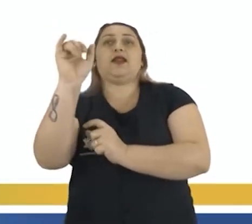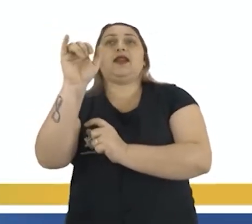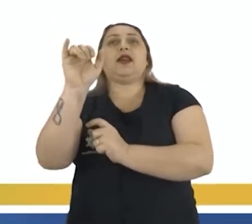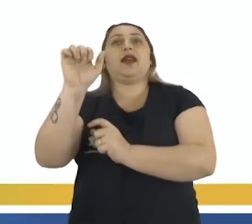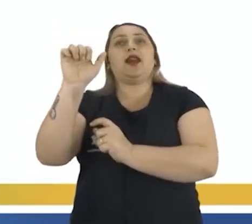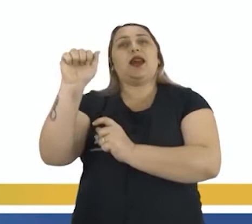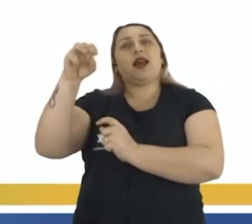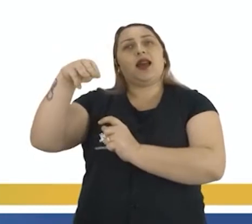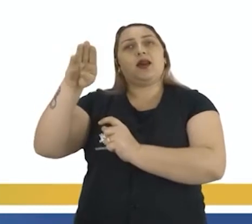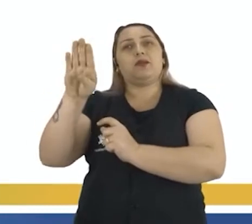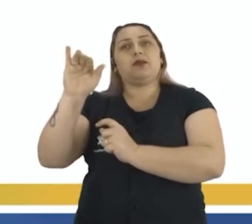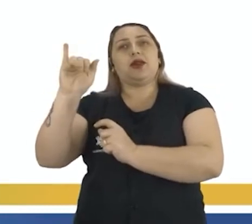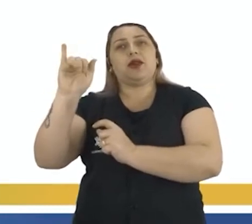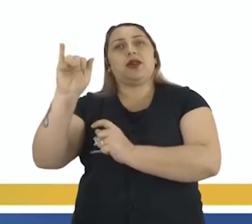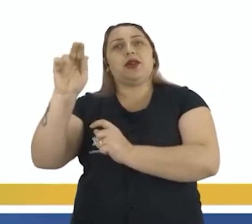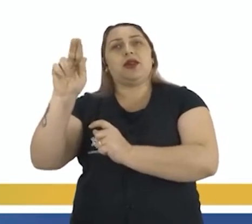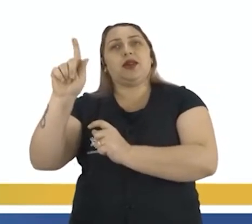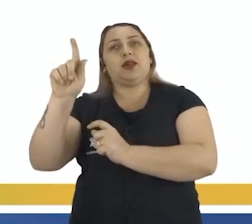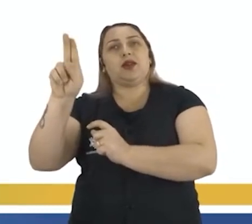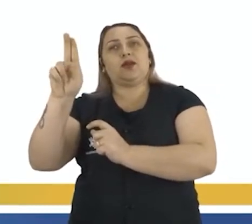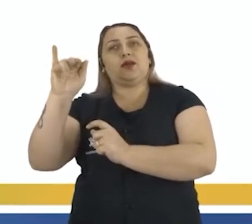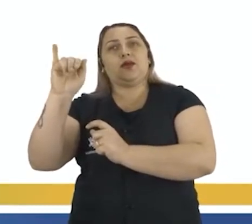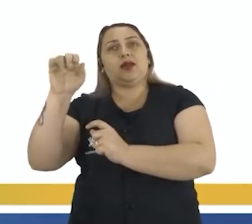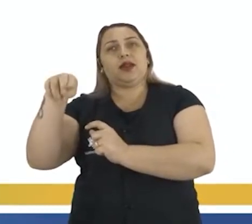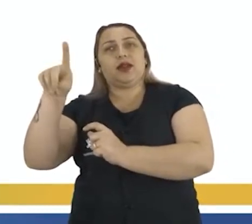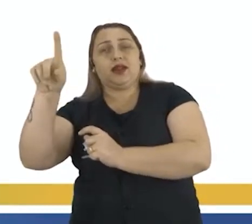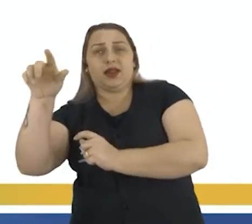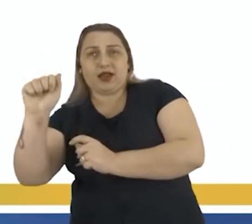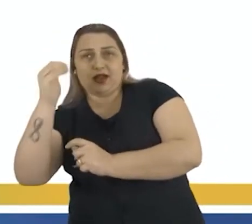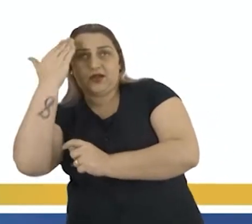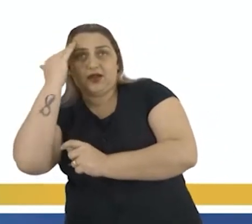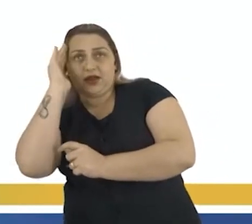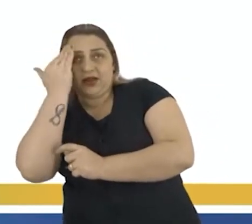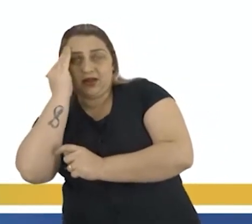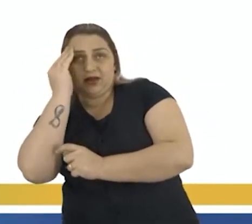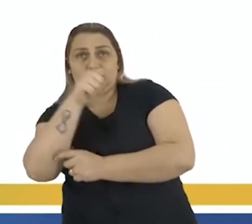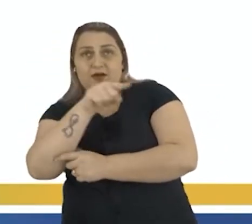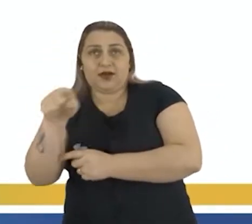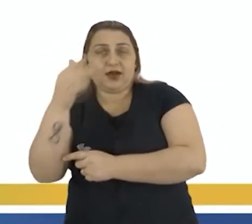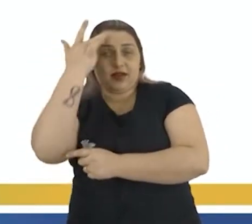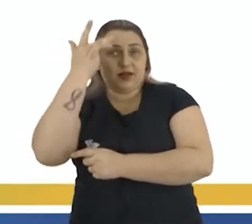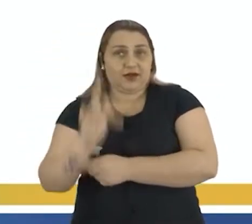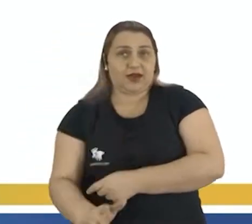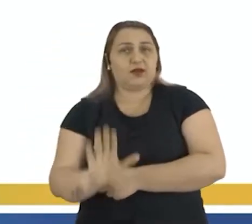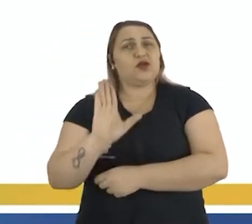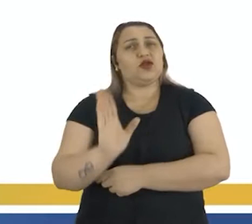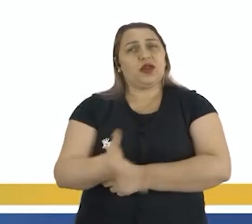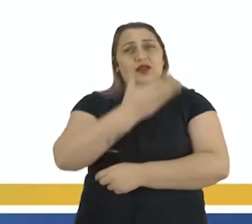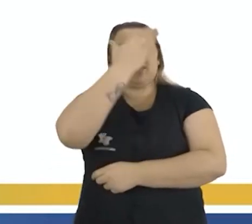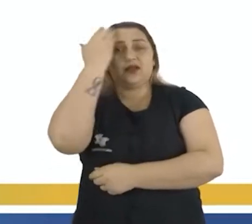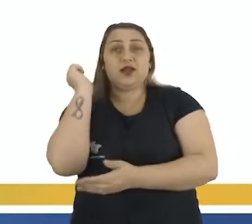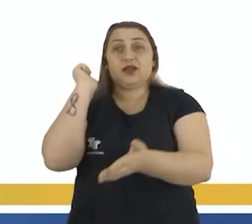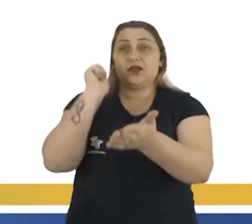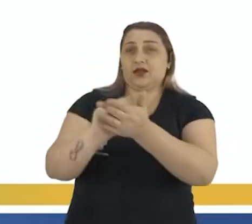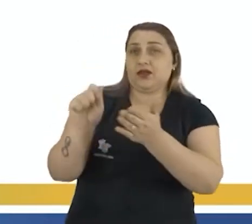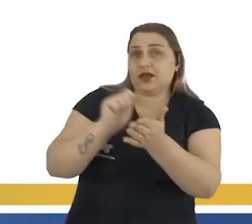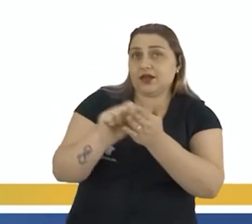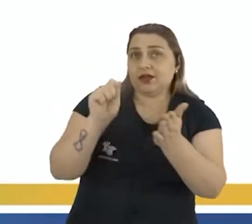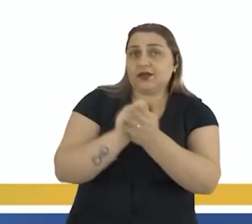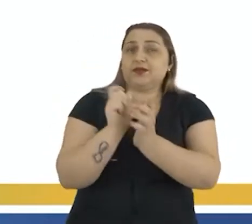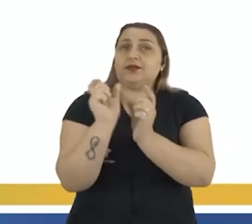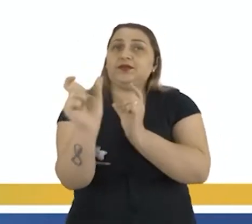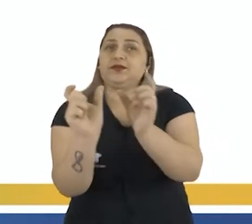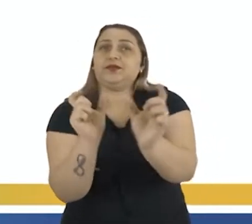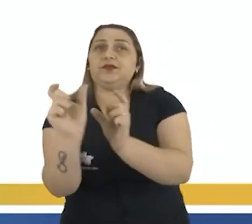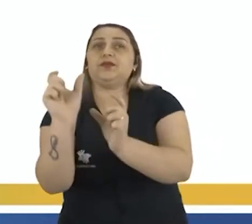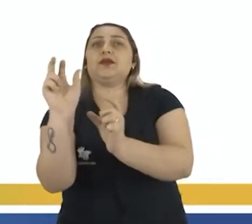na interpretação. Então, para você que não sabe, ou já esqueceu, né, não está anotado aí no caderninho, as